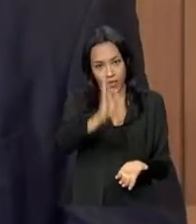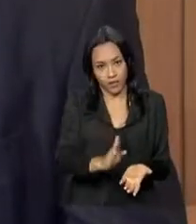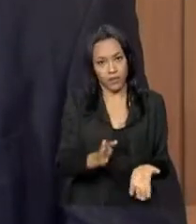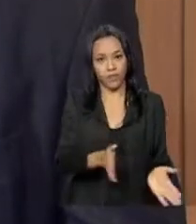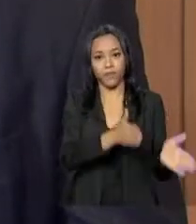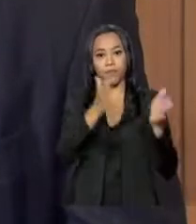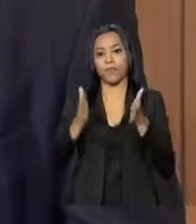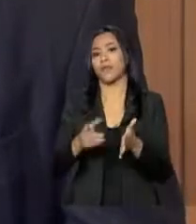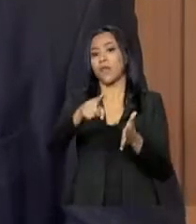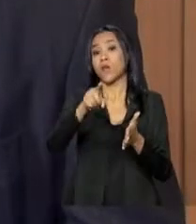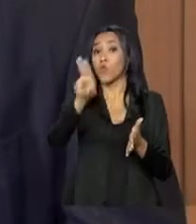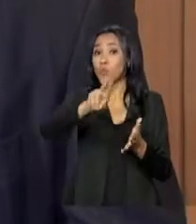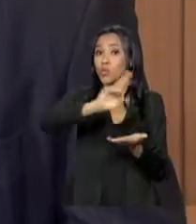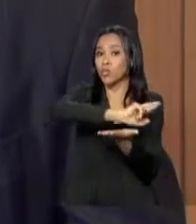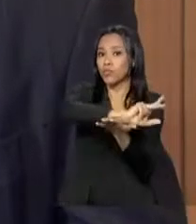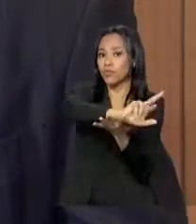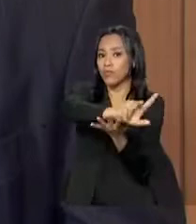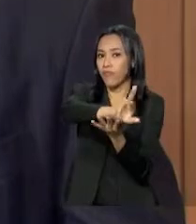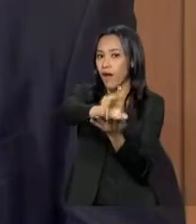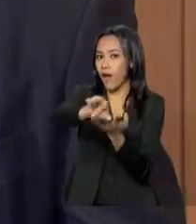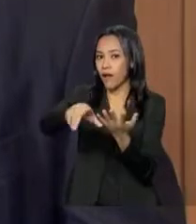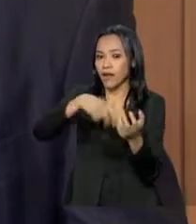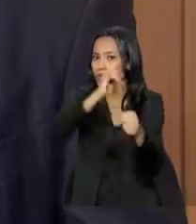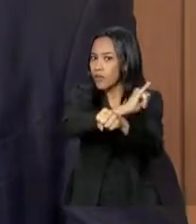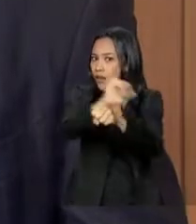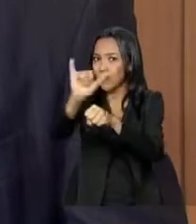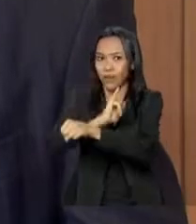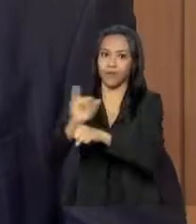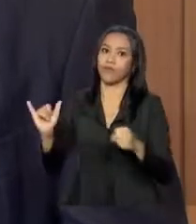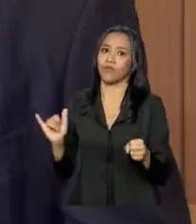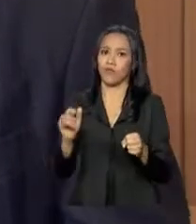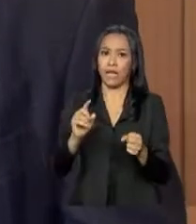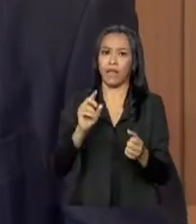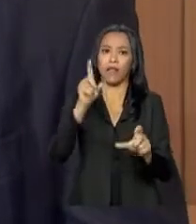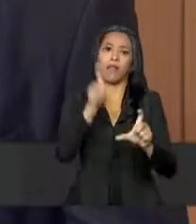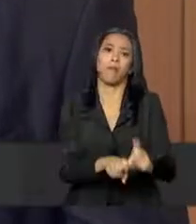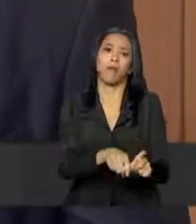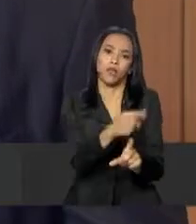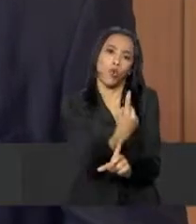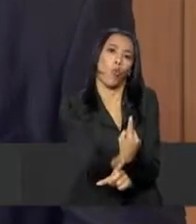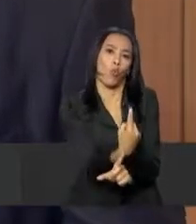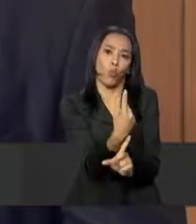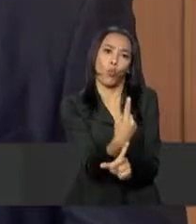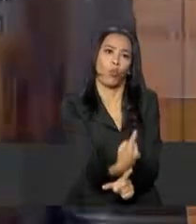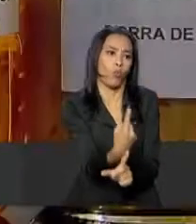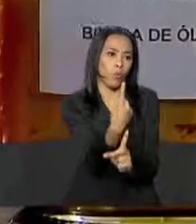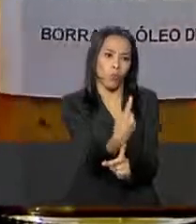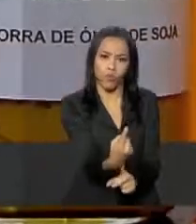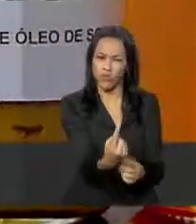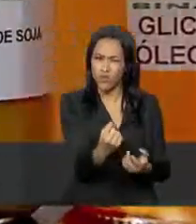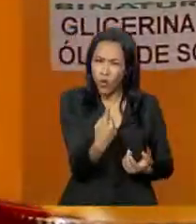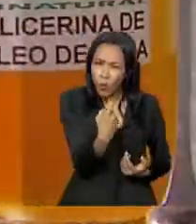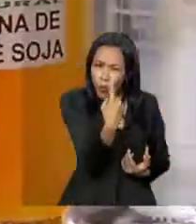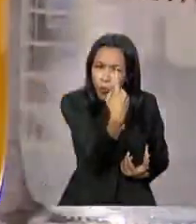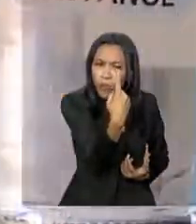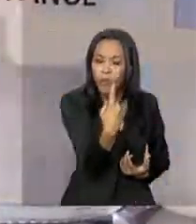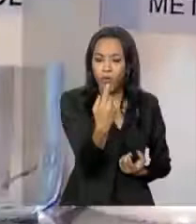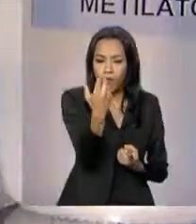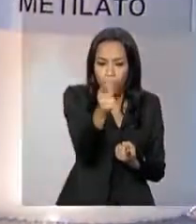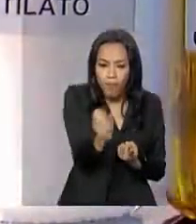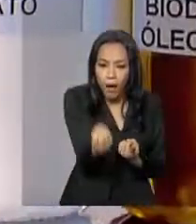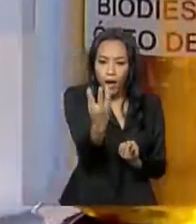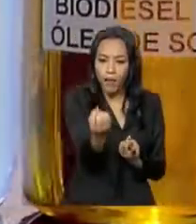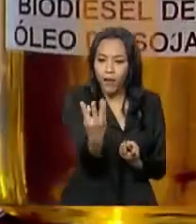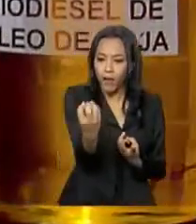diversificação de fontes é estratégica. Nós não devemos ficar dependentes de uma única fonte. Quanto maior o número de